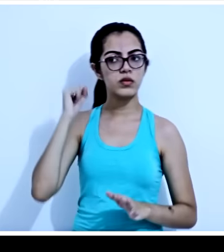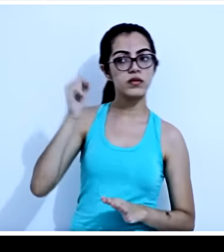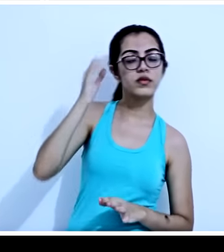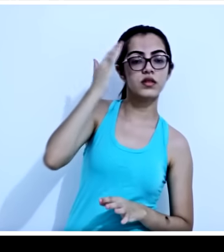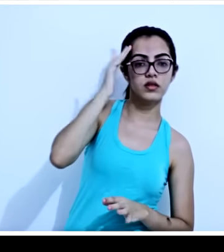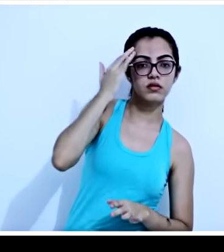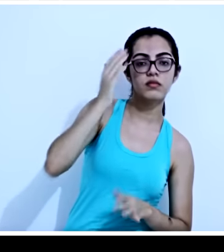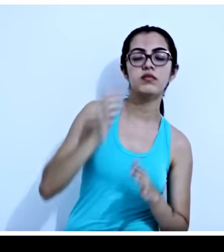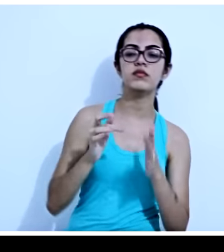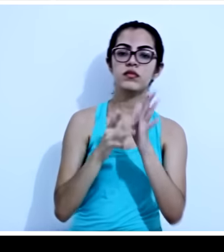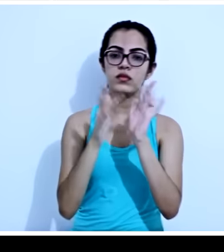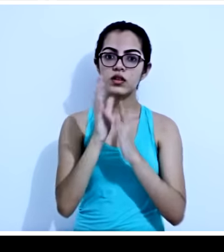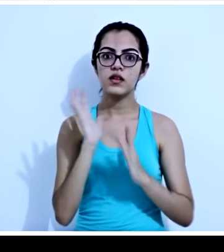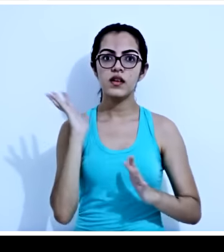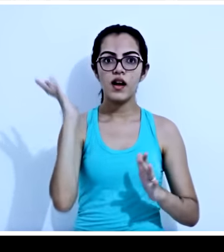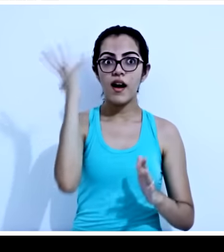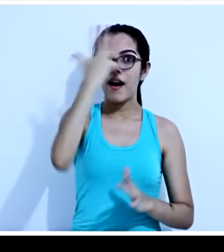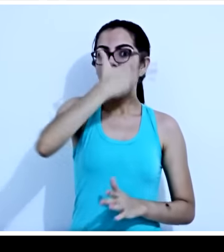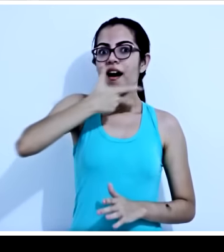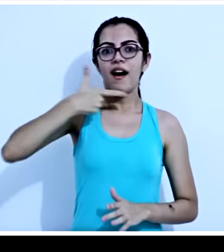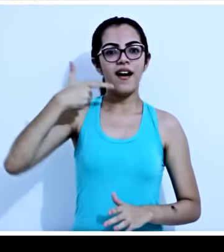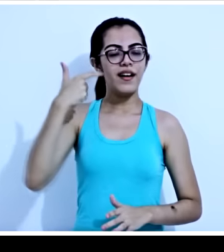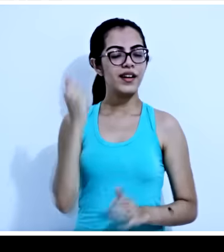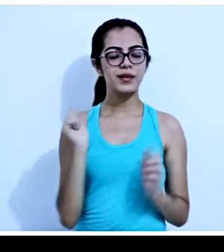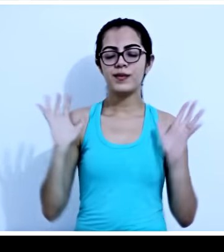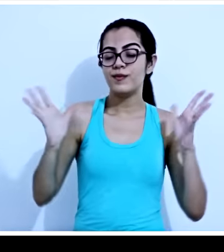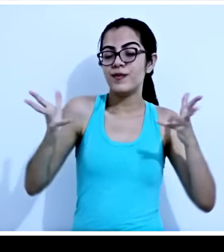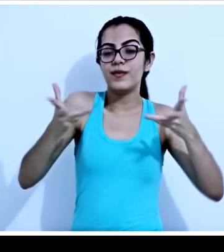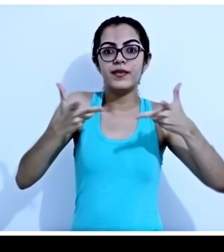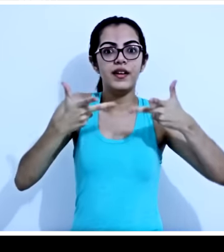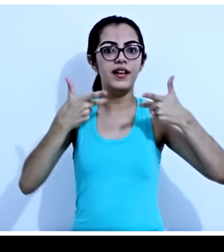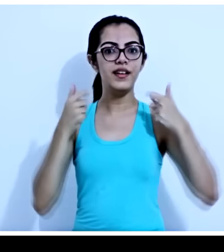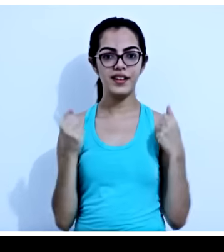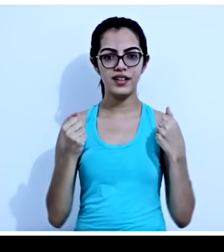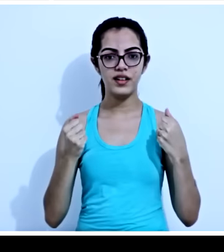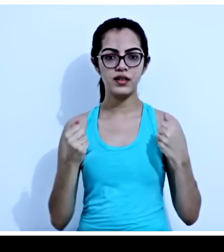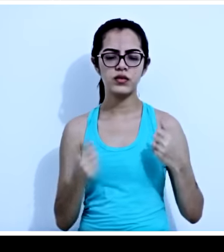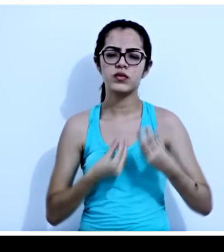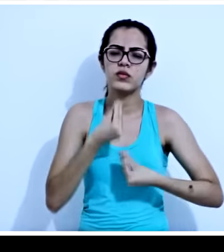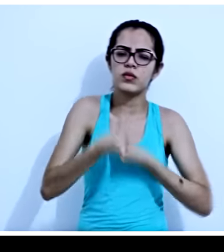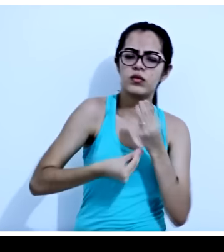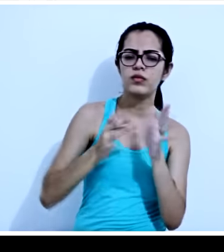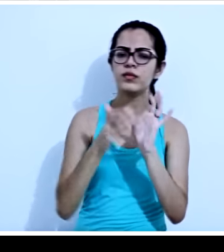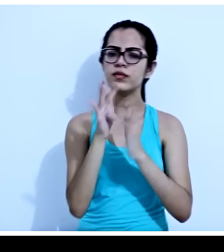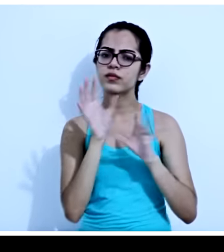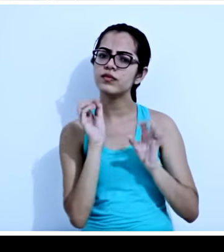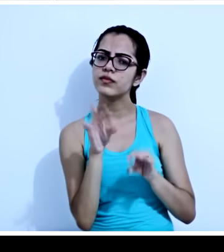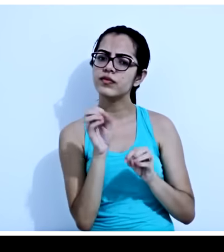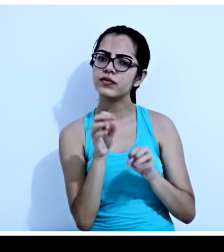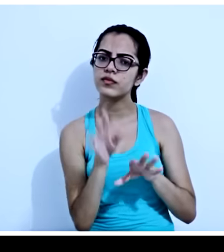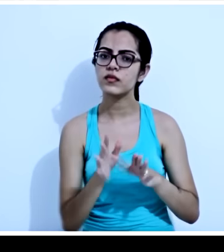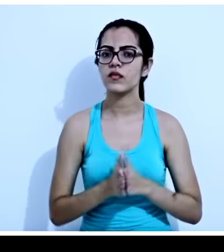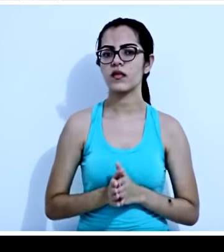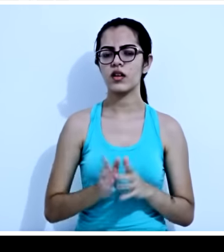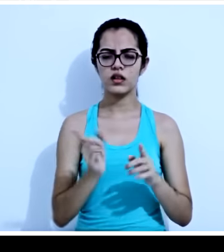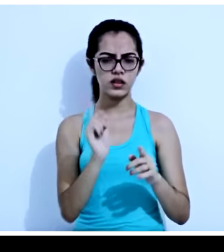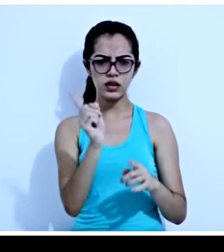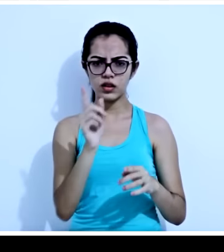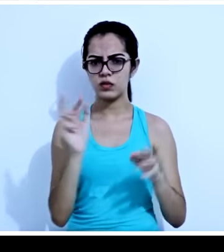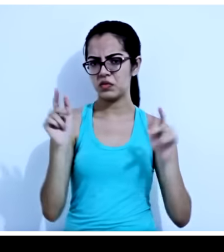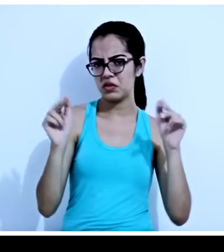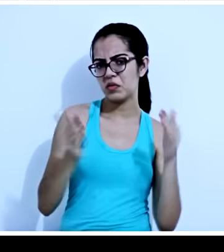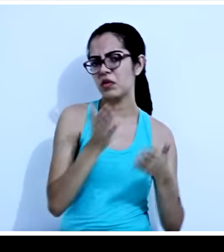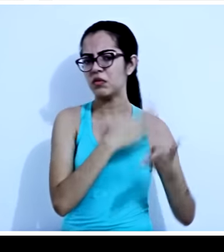estavam admirados com a maneira pela qual Jesus ensinava. A maneira como ele ensinava não era como os escribas, como